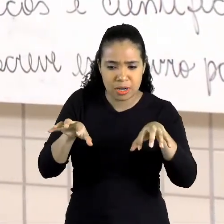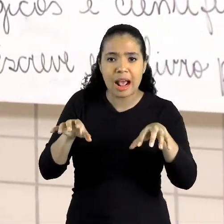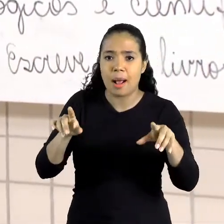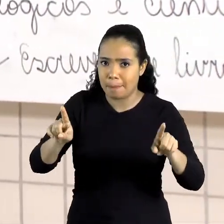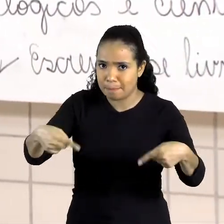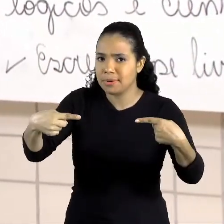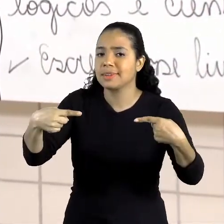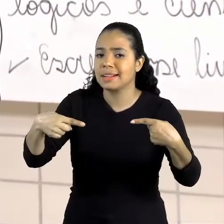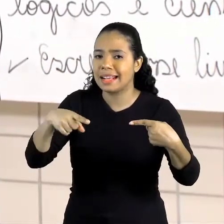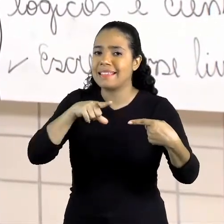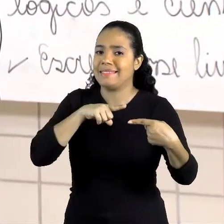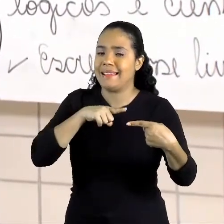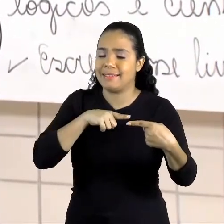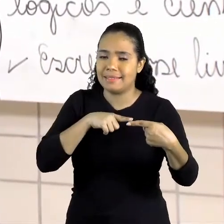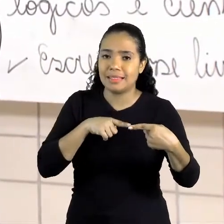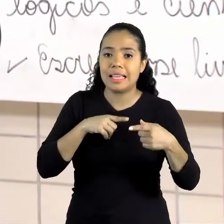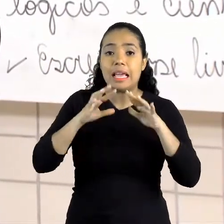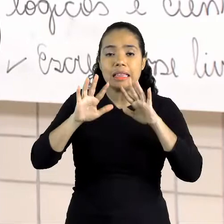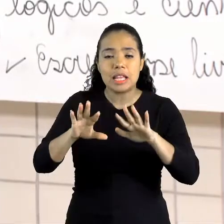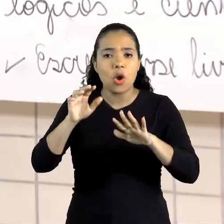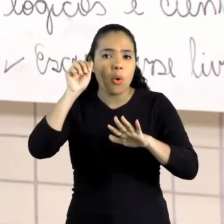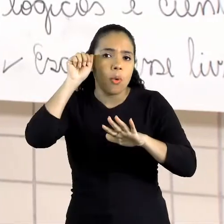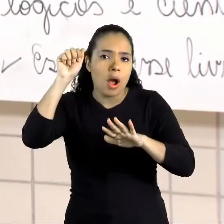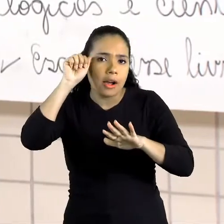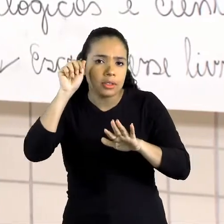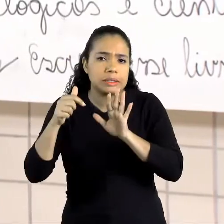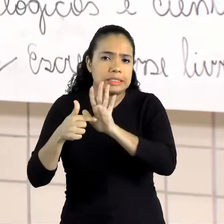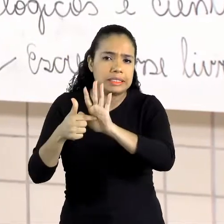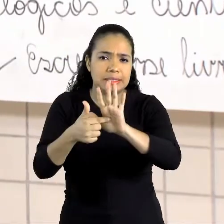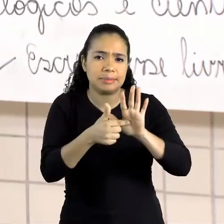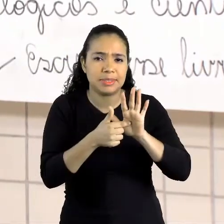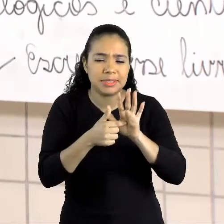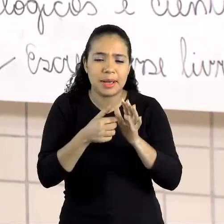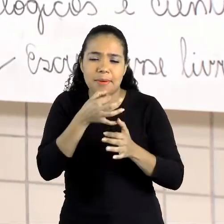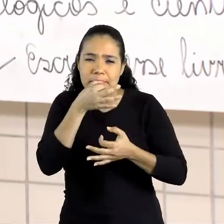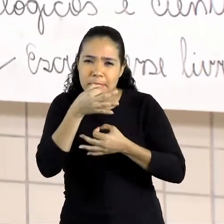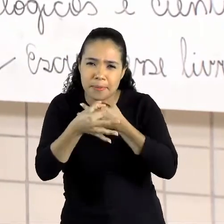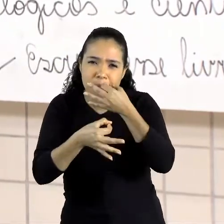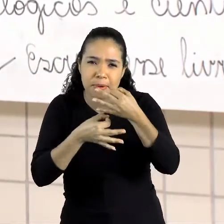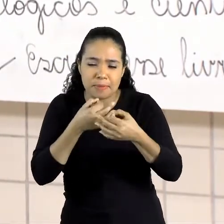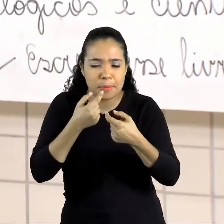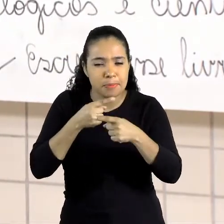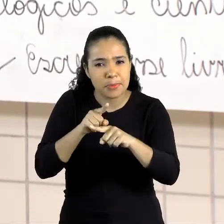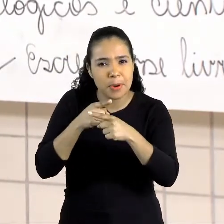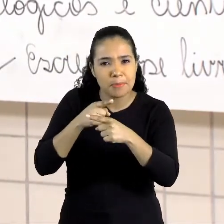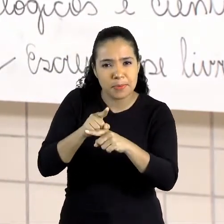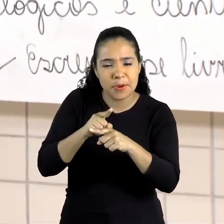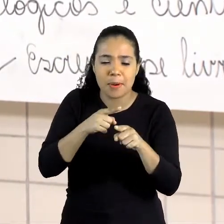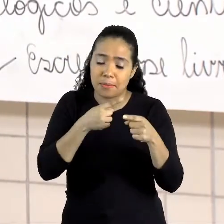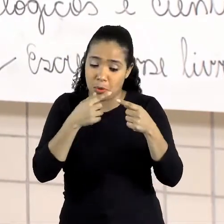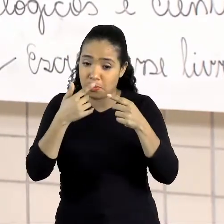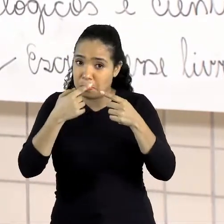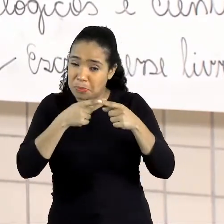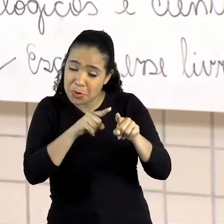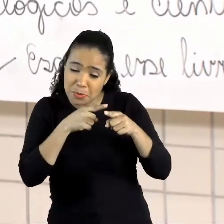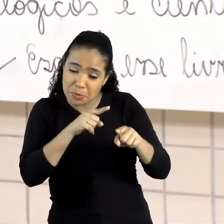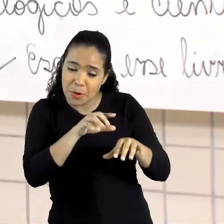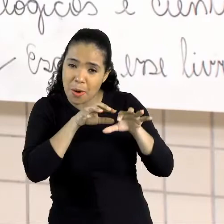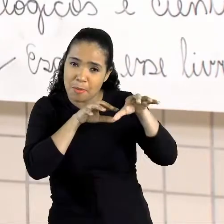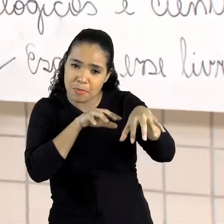rivalidade. E o autor ele quis expressar uma crítica aos costumes ingleses, à